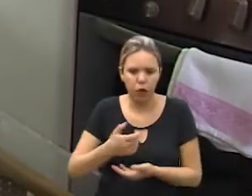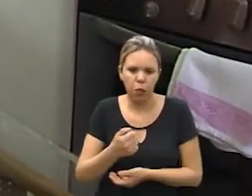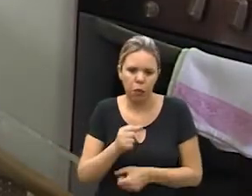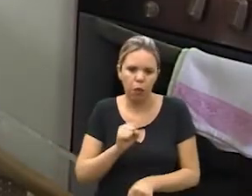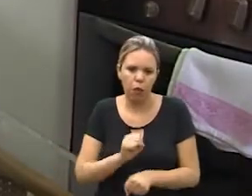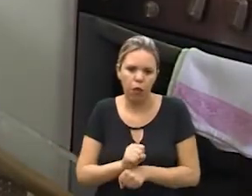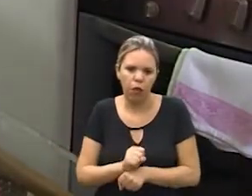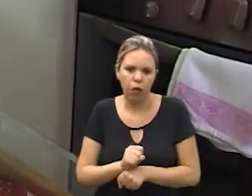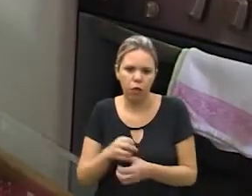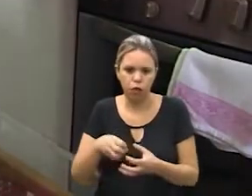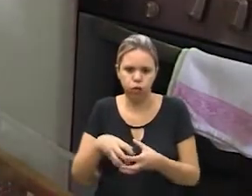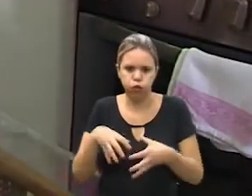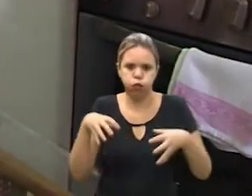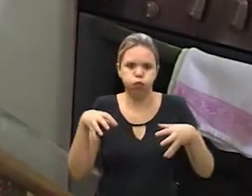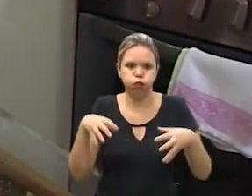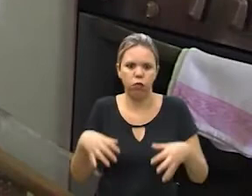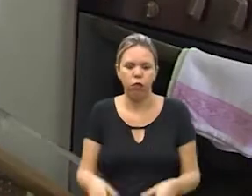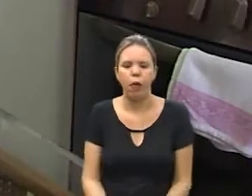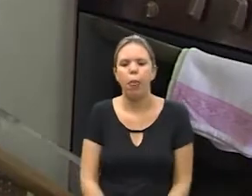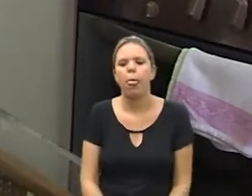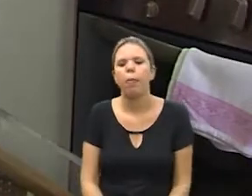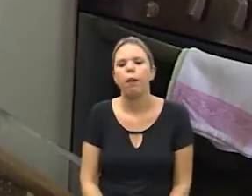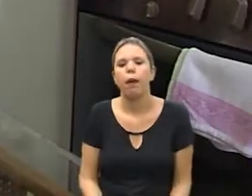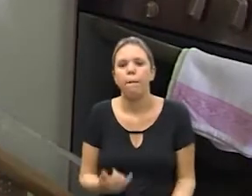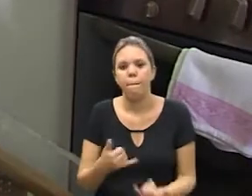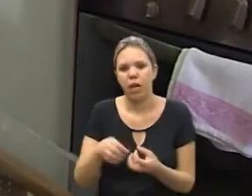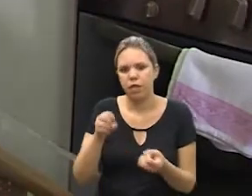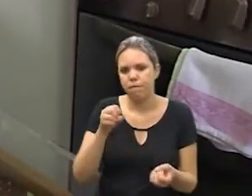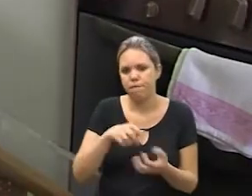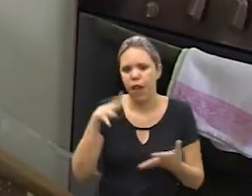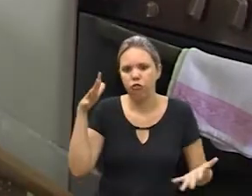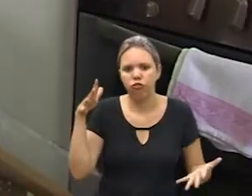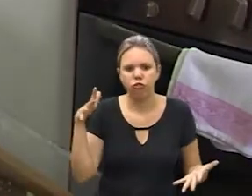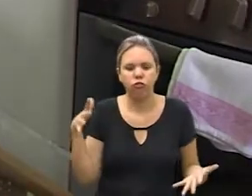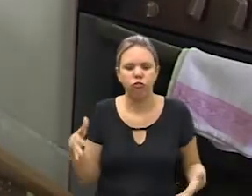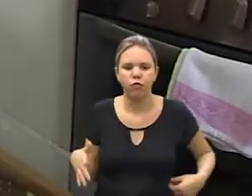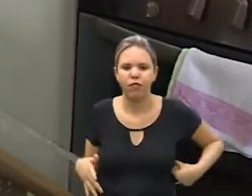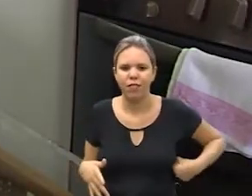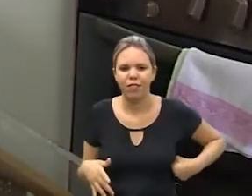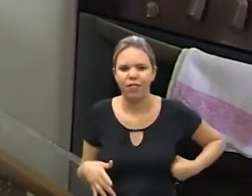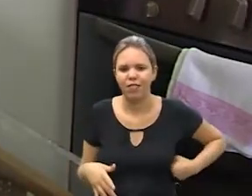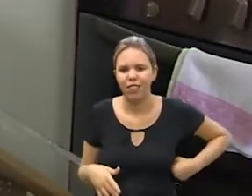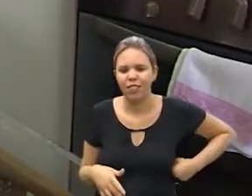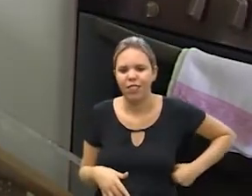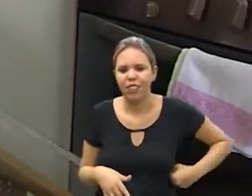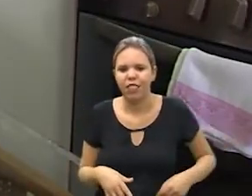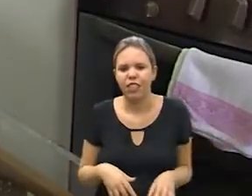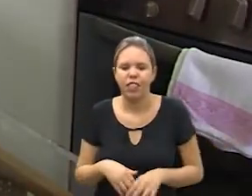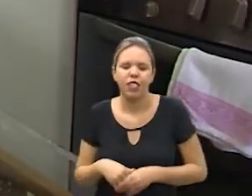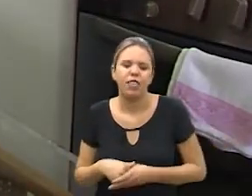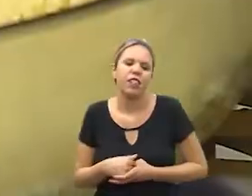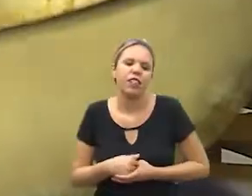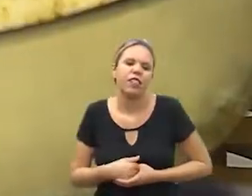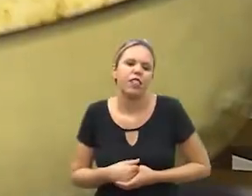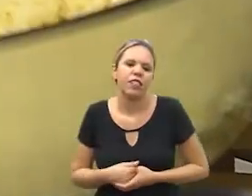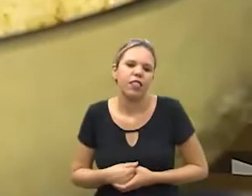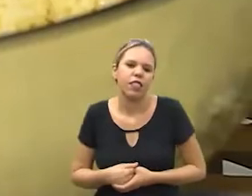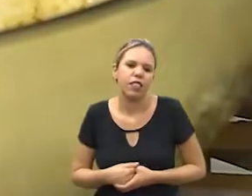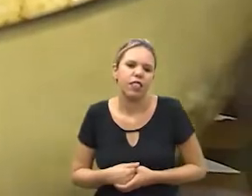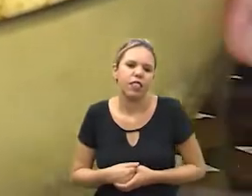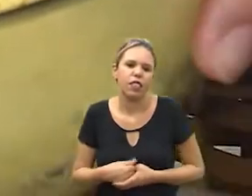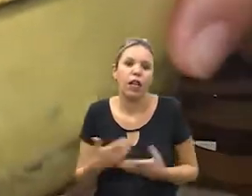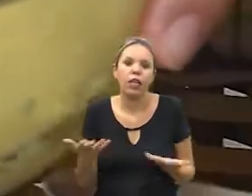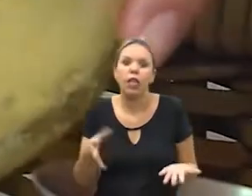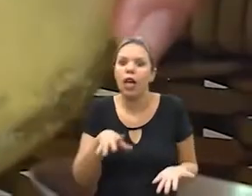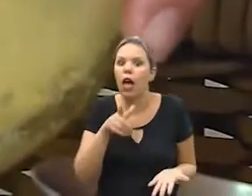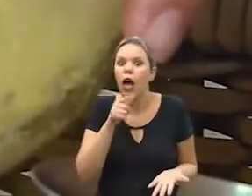Precisa. Dá uma abafadinha. Ó como ele já sai. Parece até mágica, né? É, não foi a predição, né? Não. Ó. Cadê a